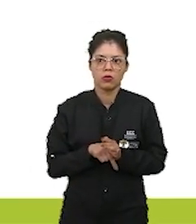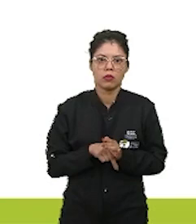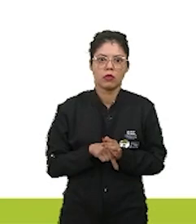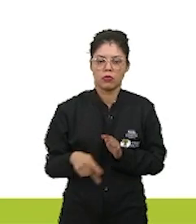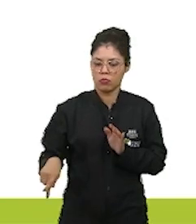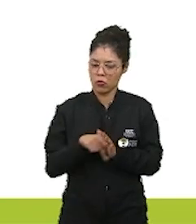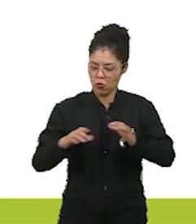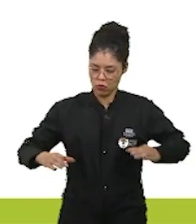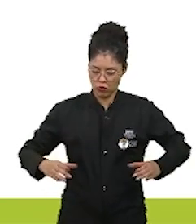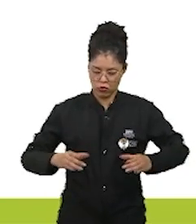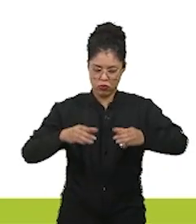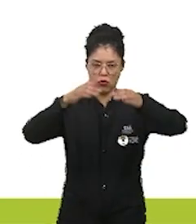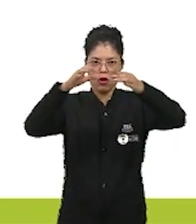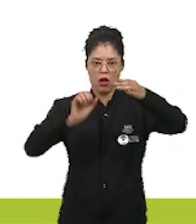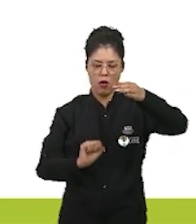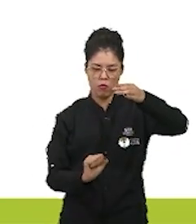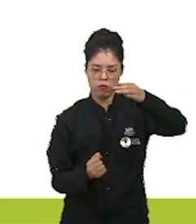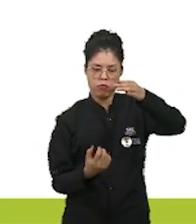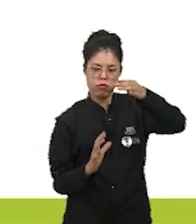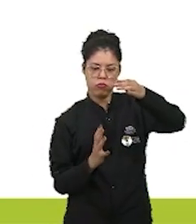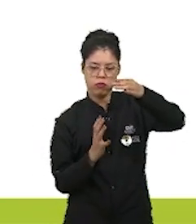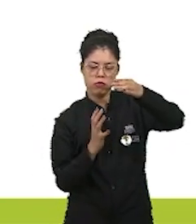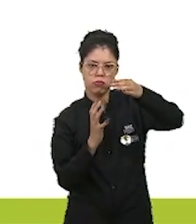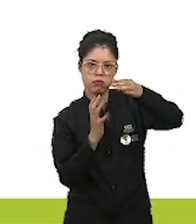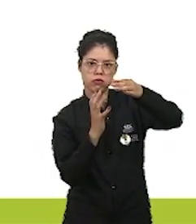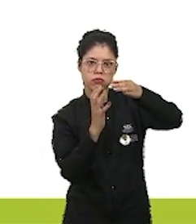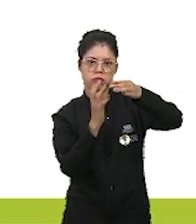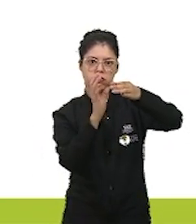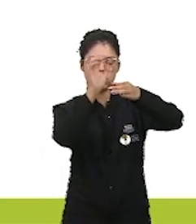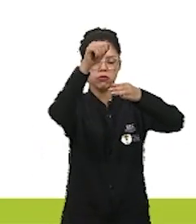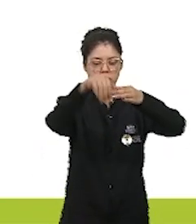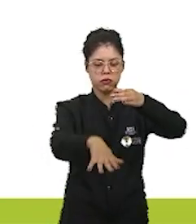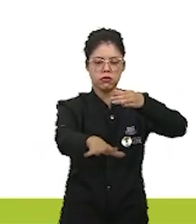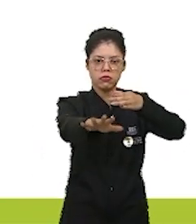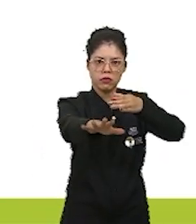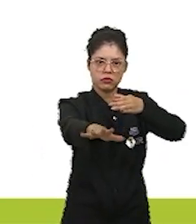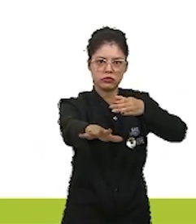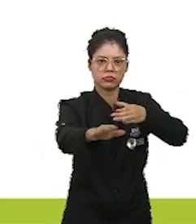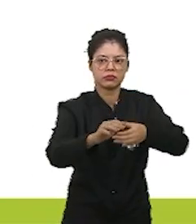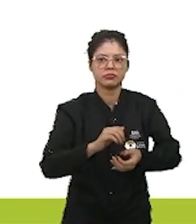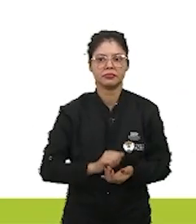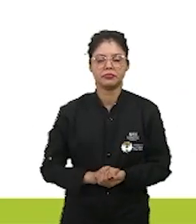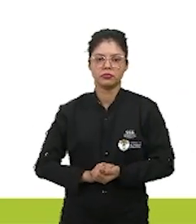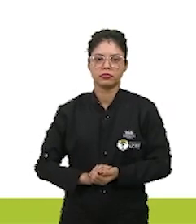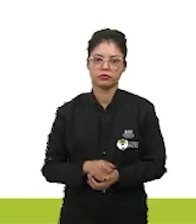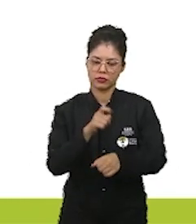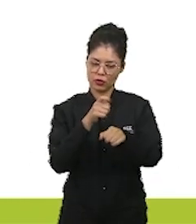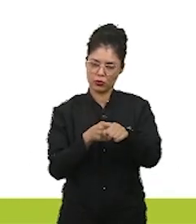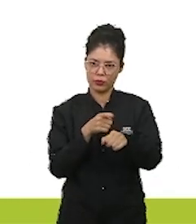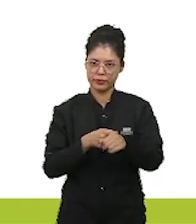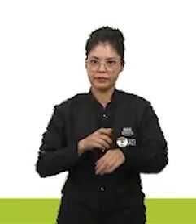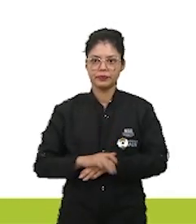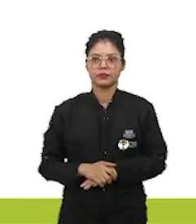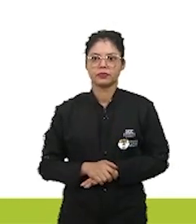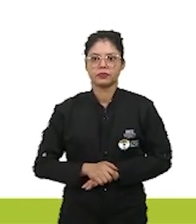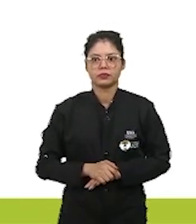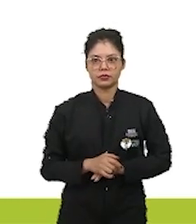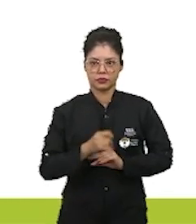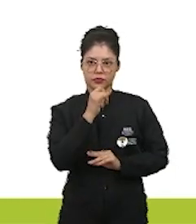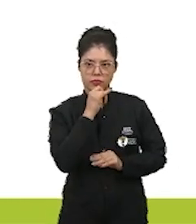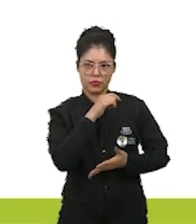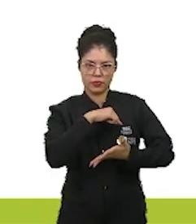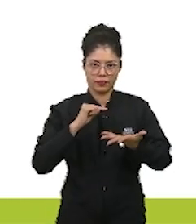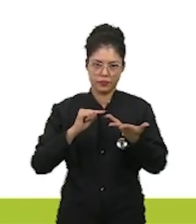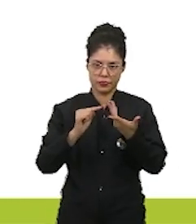atividades vulcânicas. Então, o que um vulcão faz? Ele vai ali, né, jogar aquela lava para fora e aí vai se solidificar. Exemplo